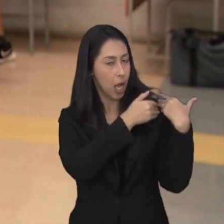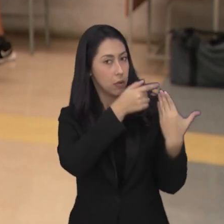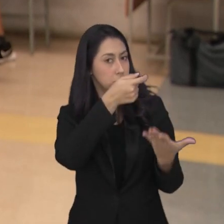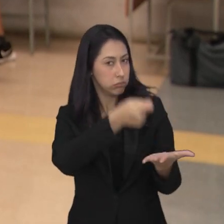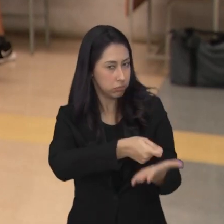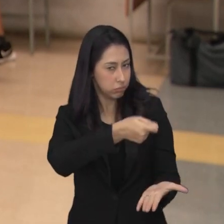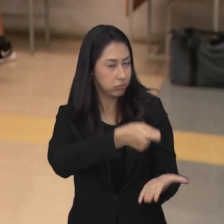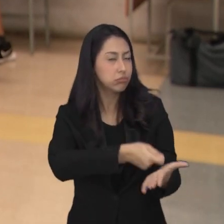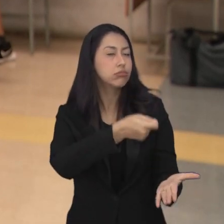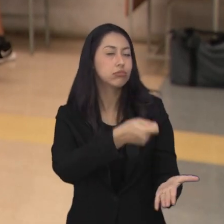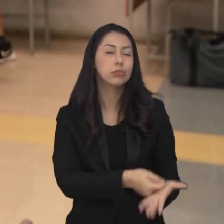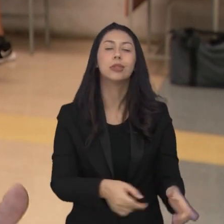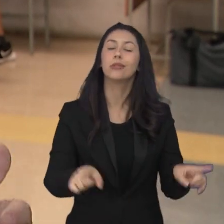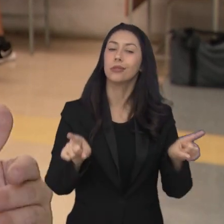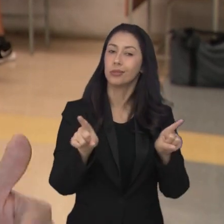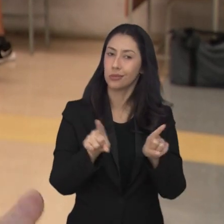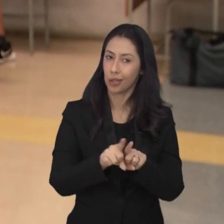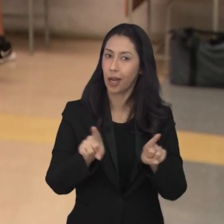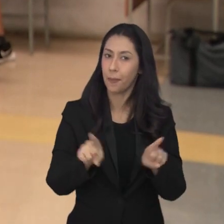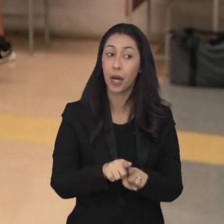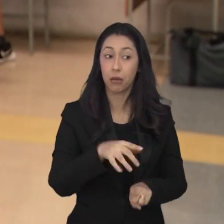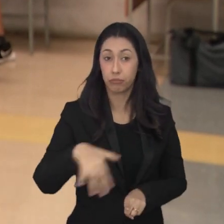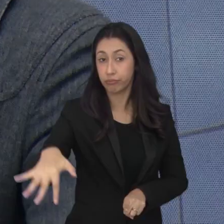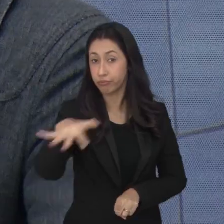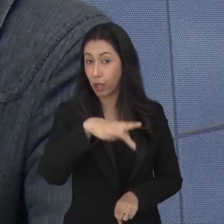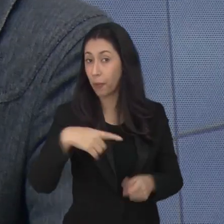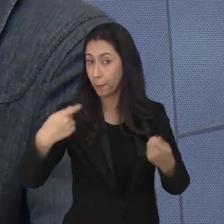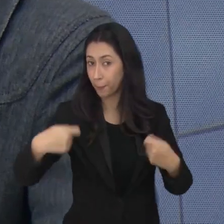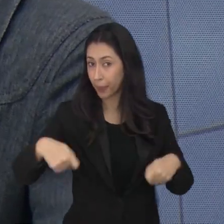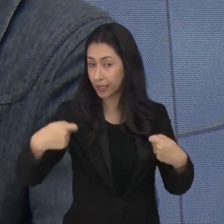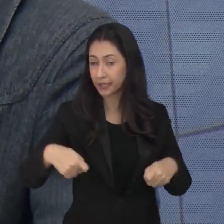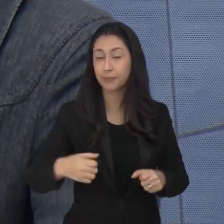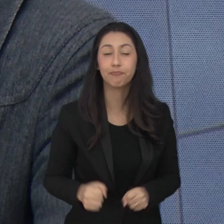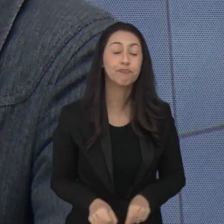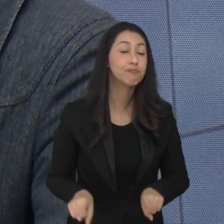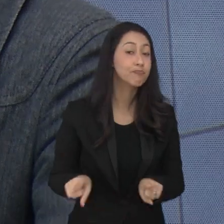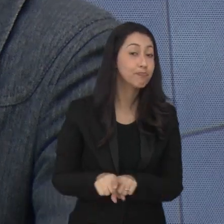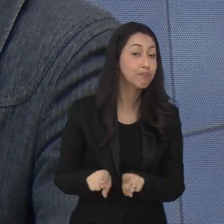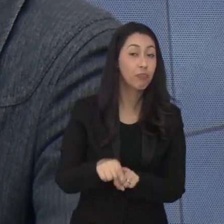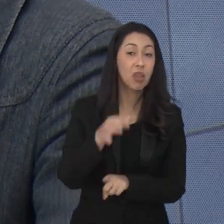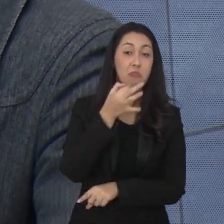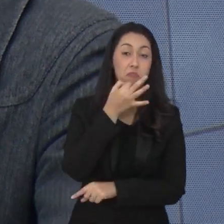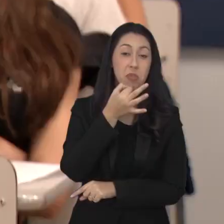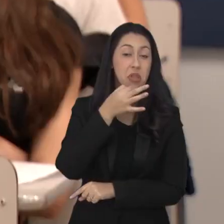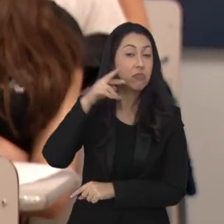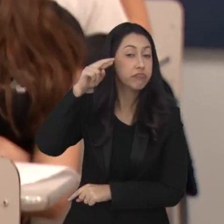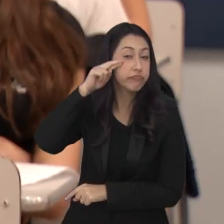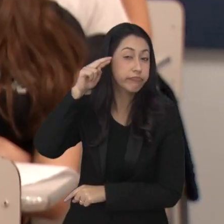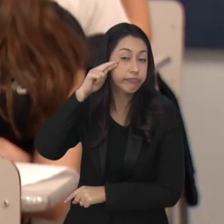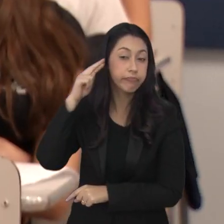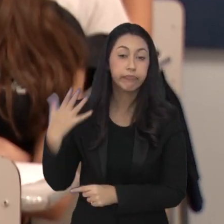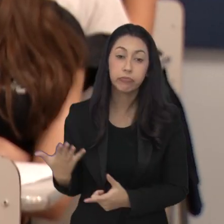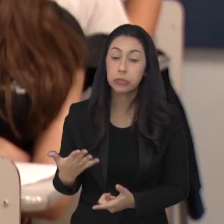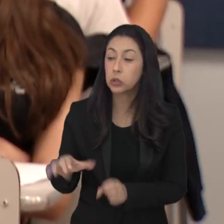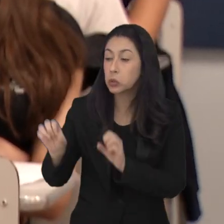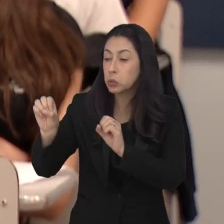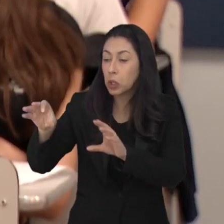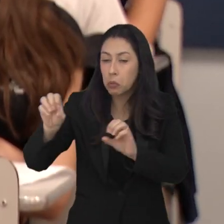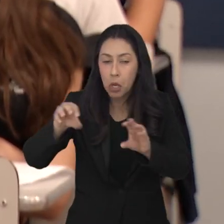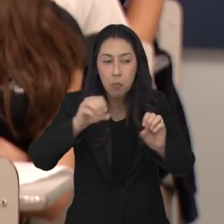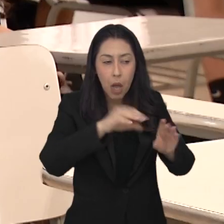estabelecem determinadas imposições e obrigações que eles precisam ter. Ainda de acordo com o vereador Rogério da Cazem, aproximar